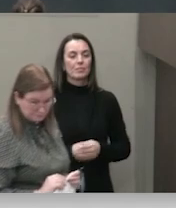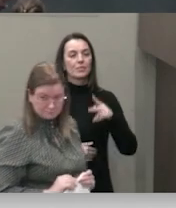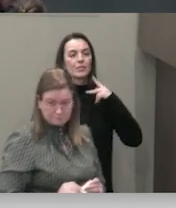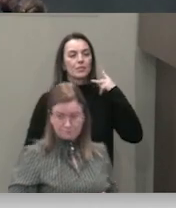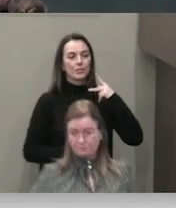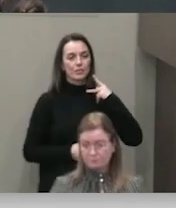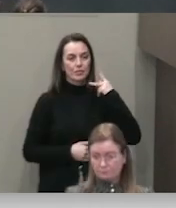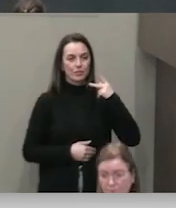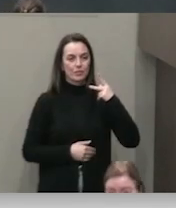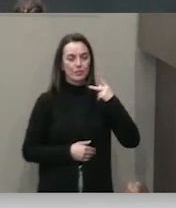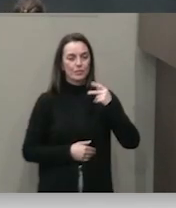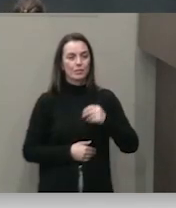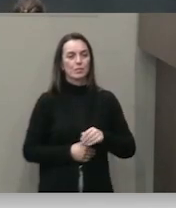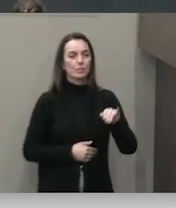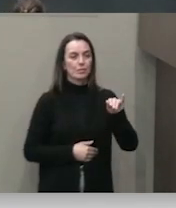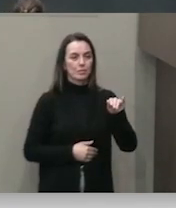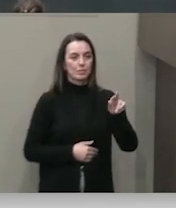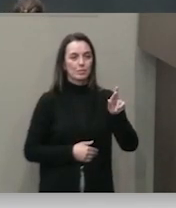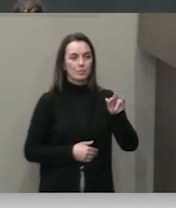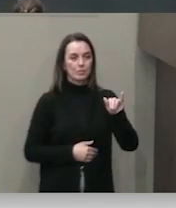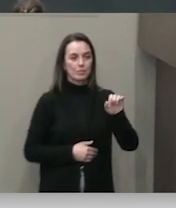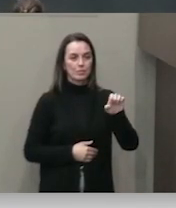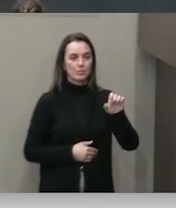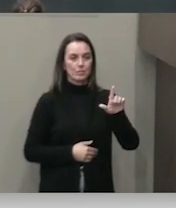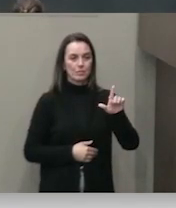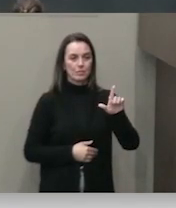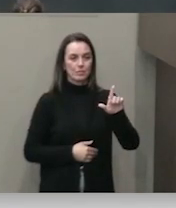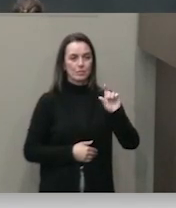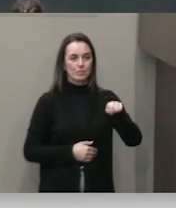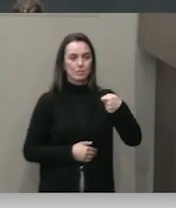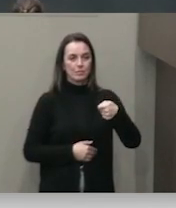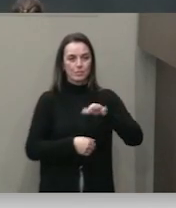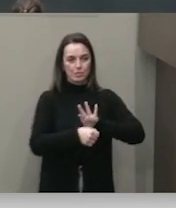Vereador Iriel Saquete.